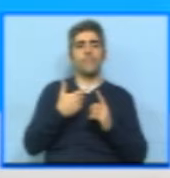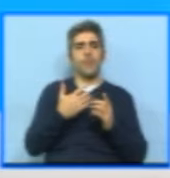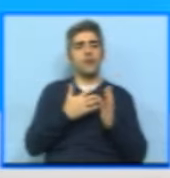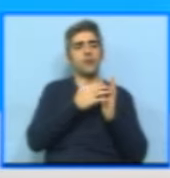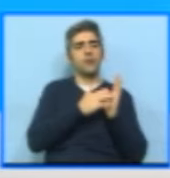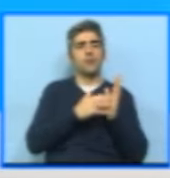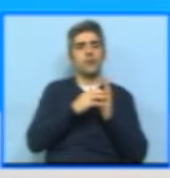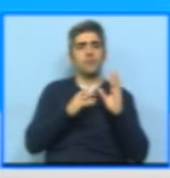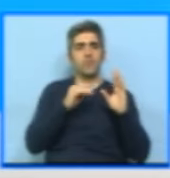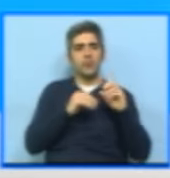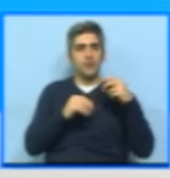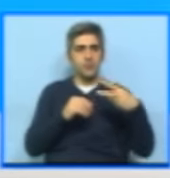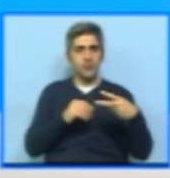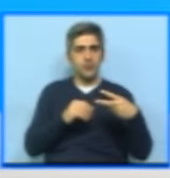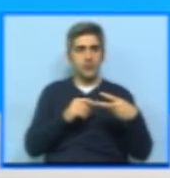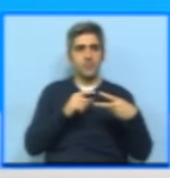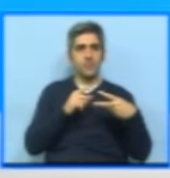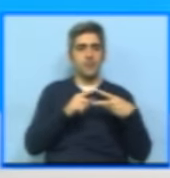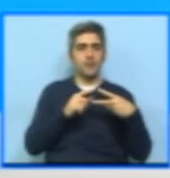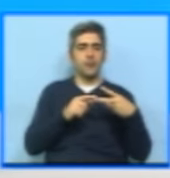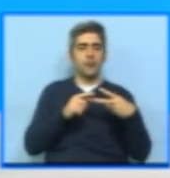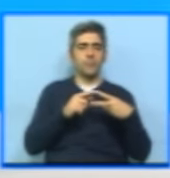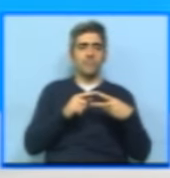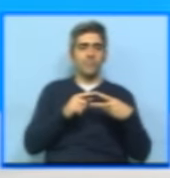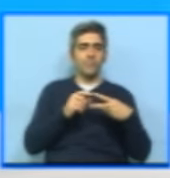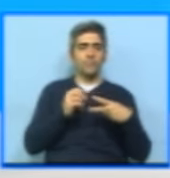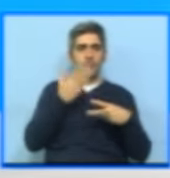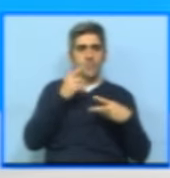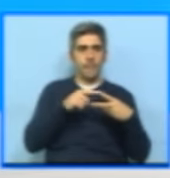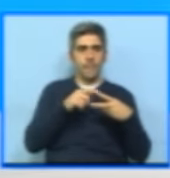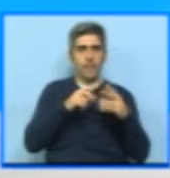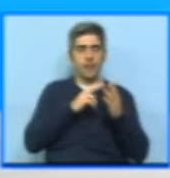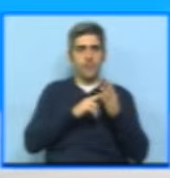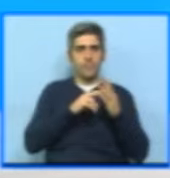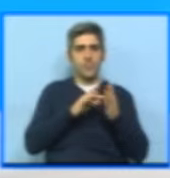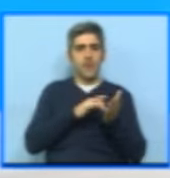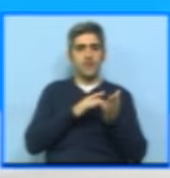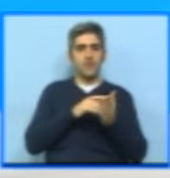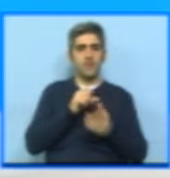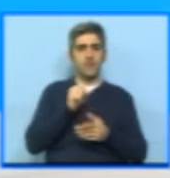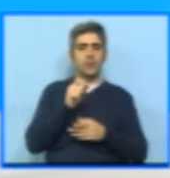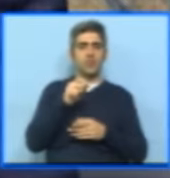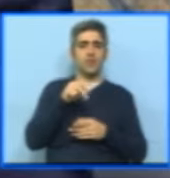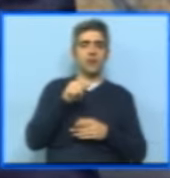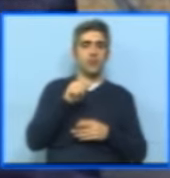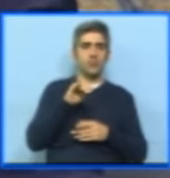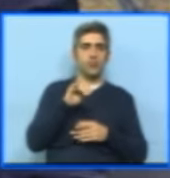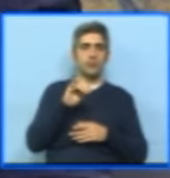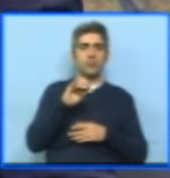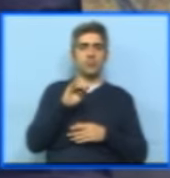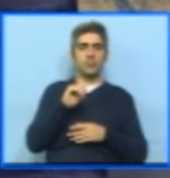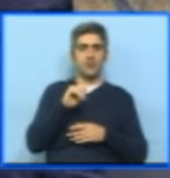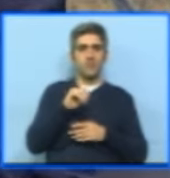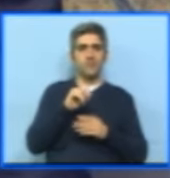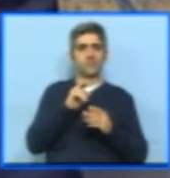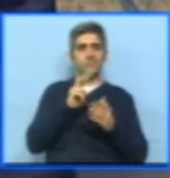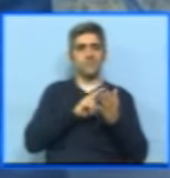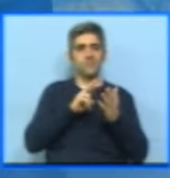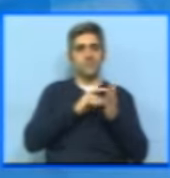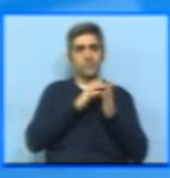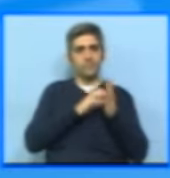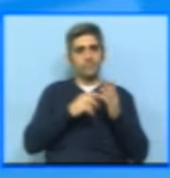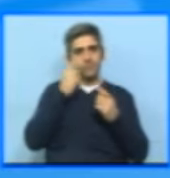dois textos. Temos que ir ao texto da primeira... Vamos ao primeiro. Vamos à primeira leitura, o livro de Gênesis. Eu demoro sempre algum tempo a ler estes textos, a